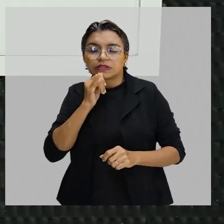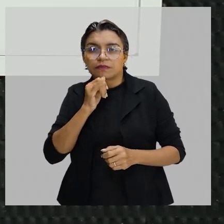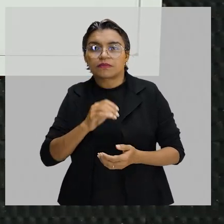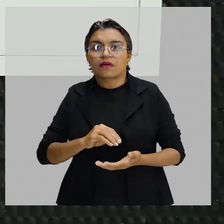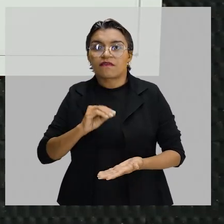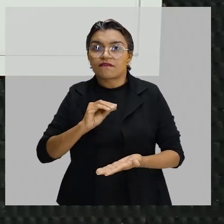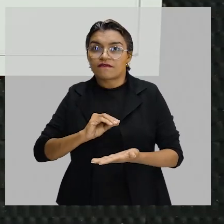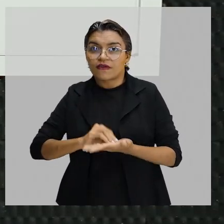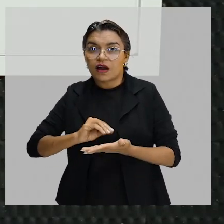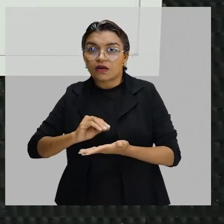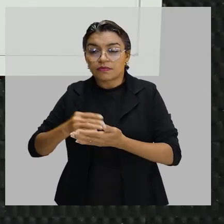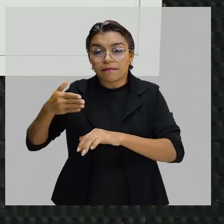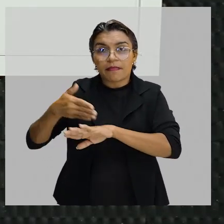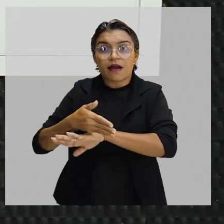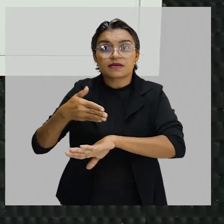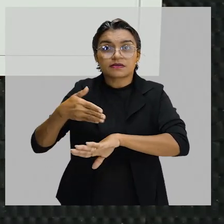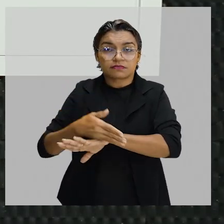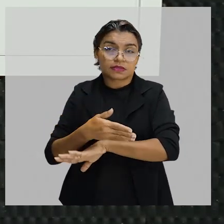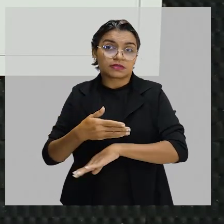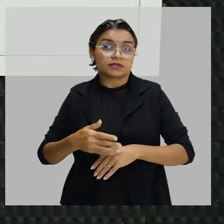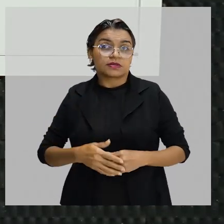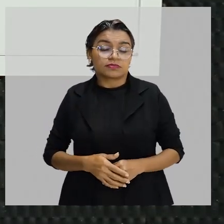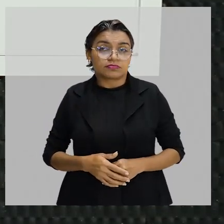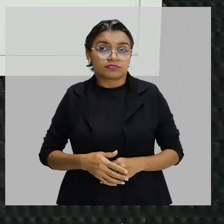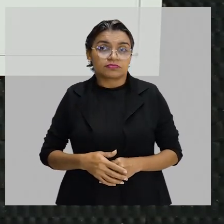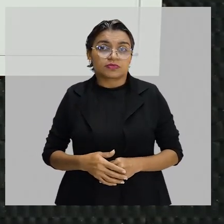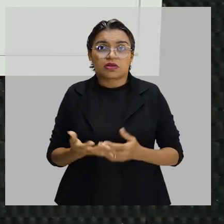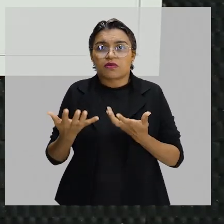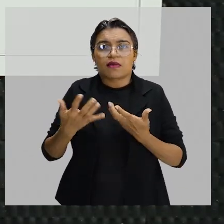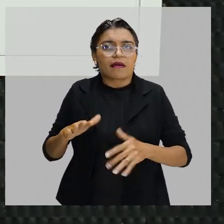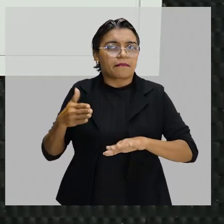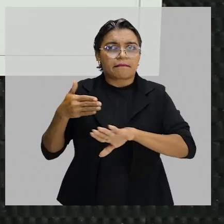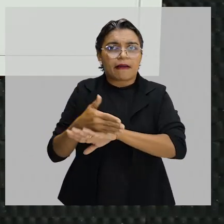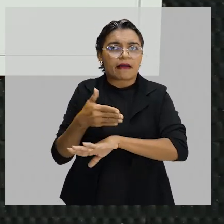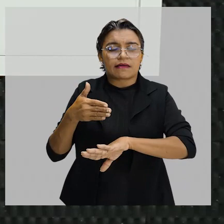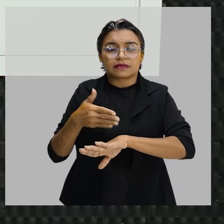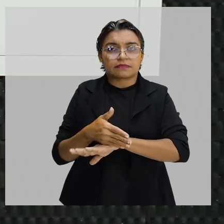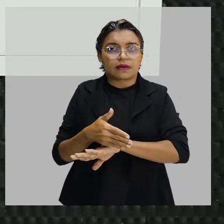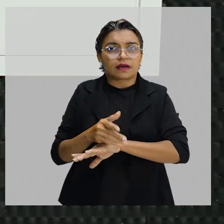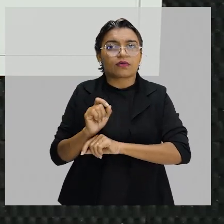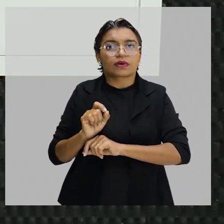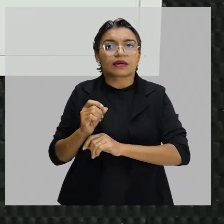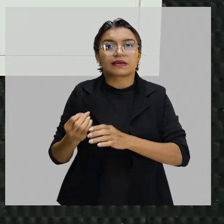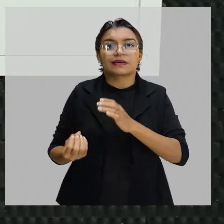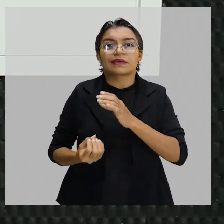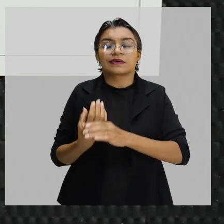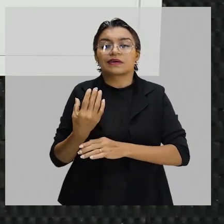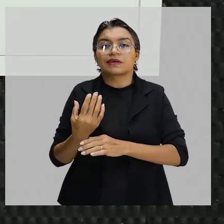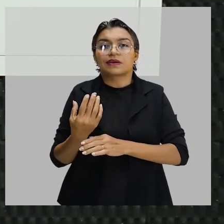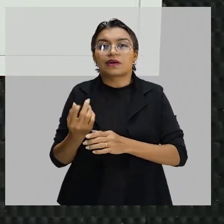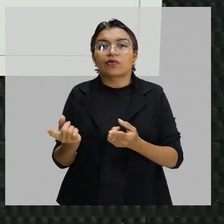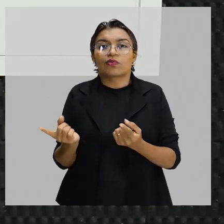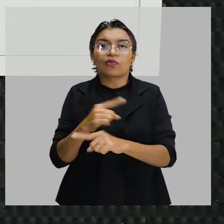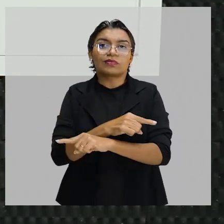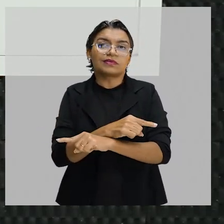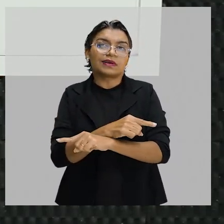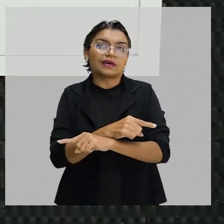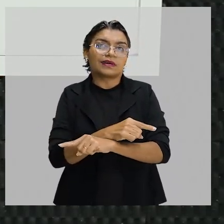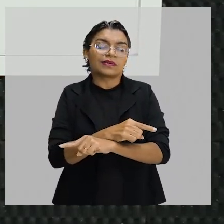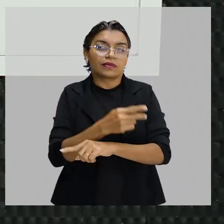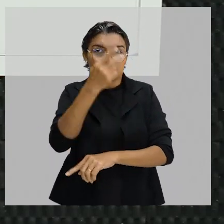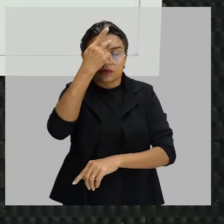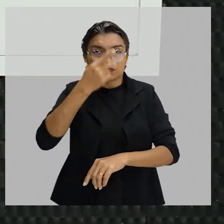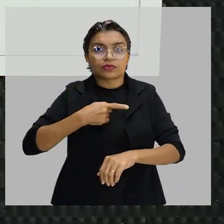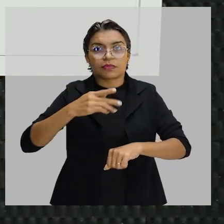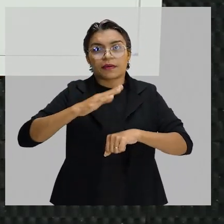falta de participação do indivíduo, o não querer participar abre espaço para até o contrário da autonomia política, que